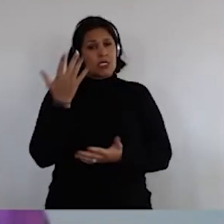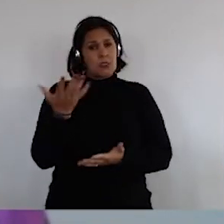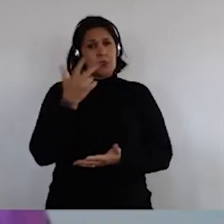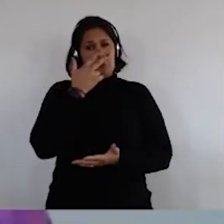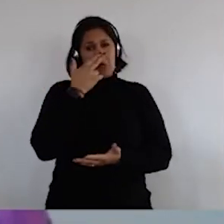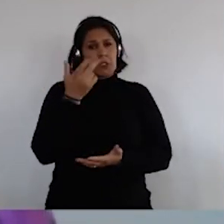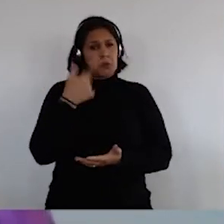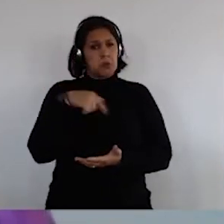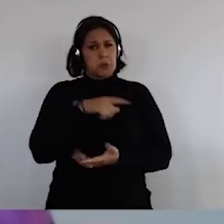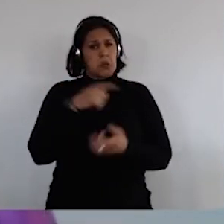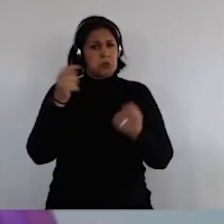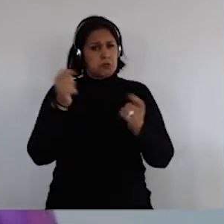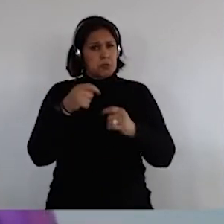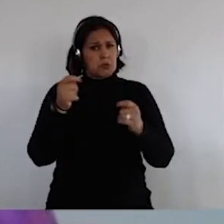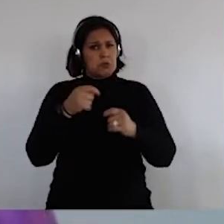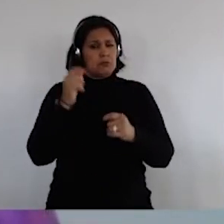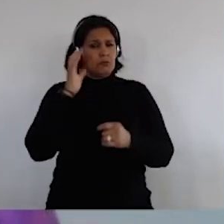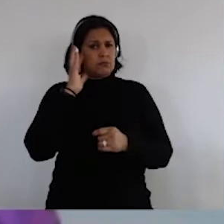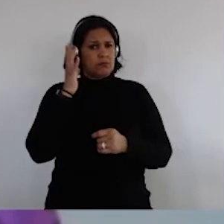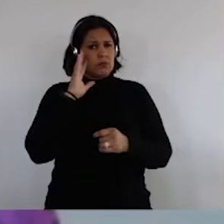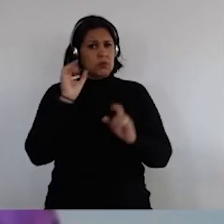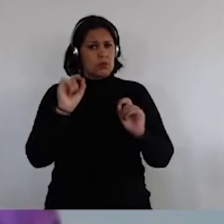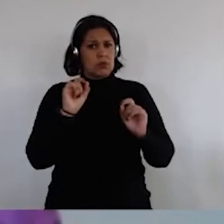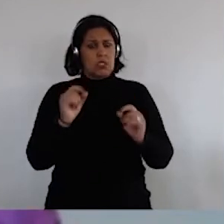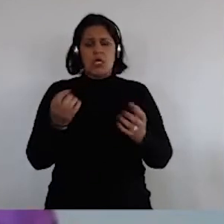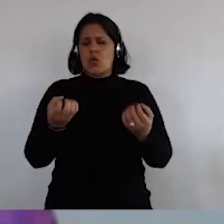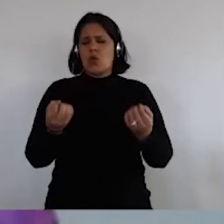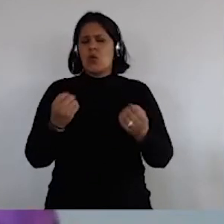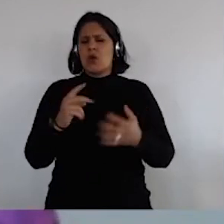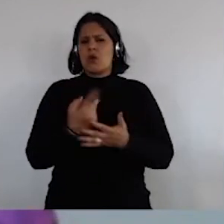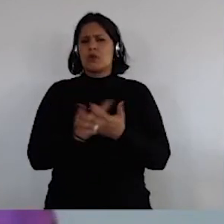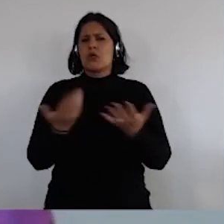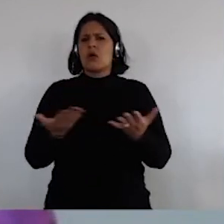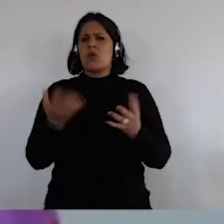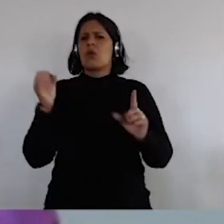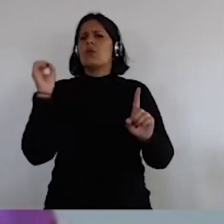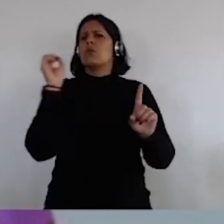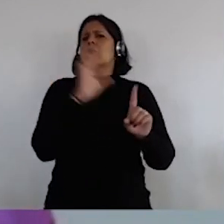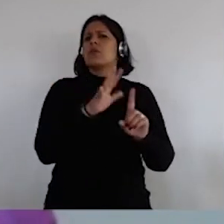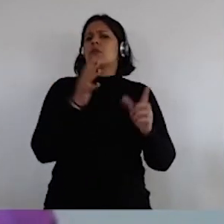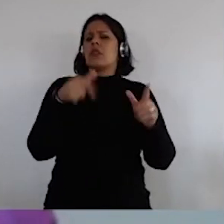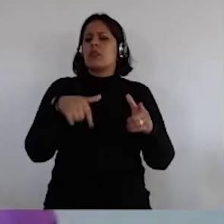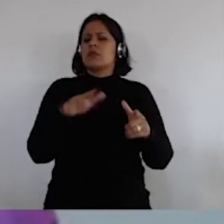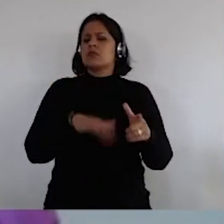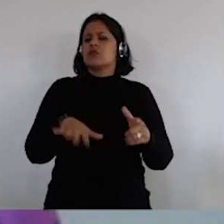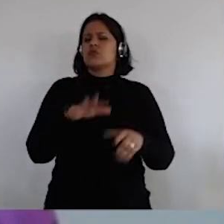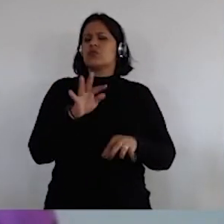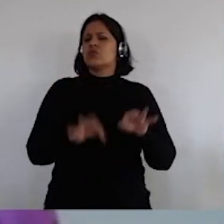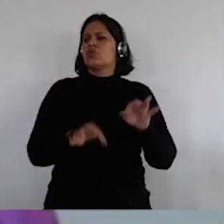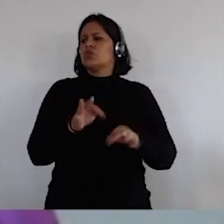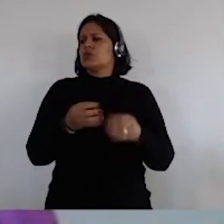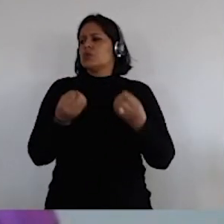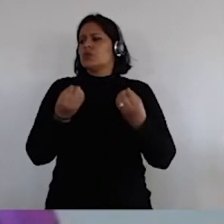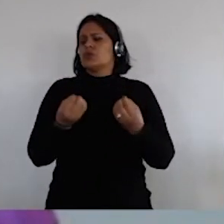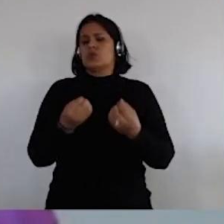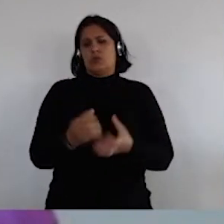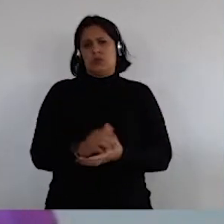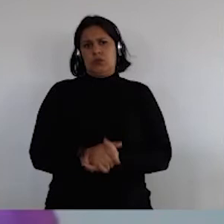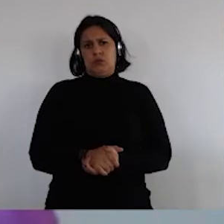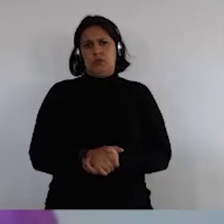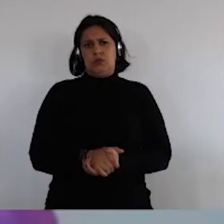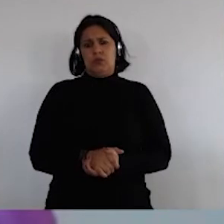assim dizer, os reflexos atuais da pandemia sobre o judiciário e, portanto,